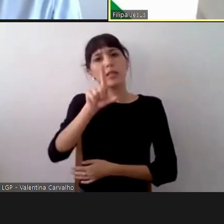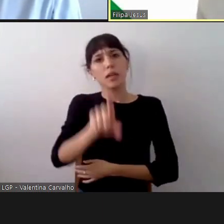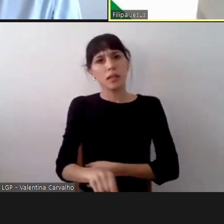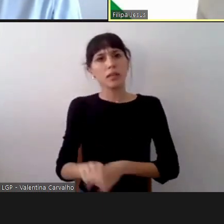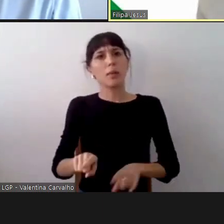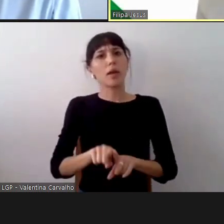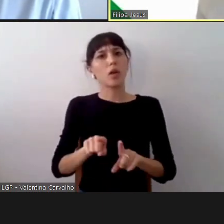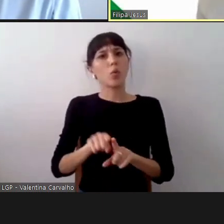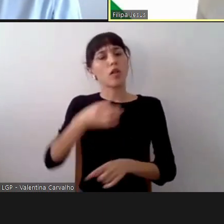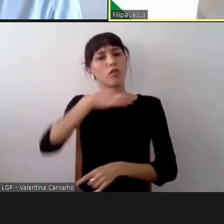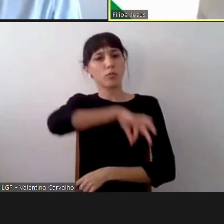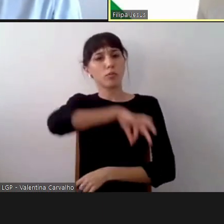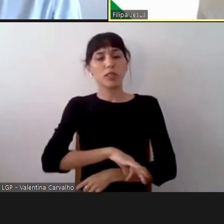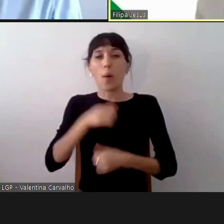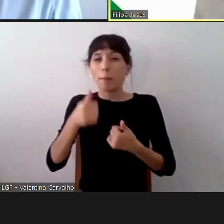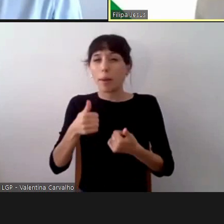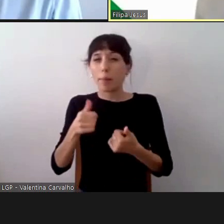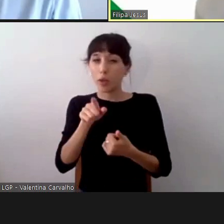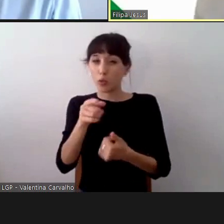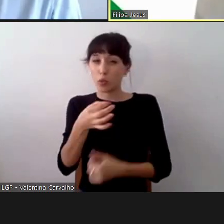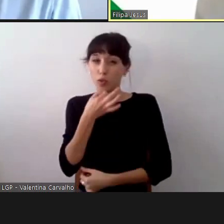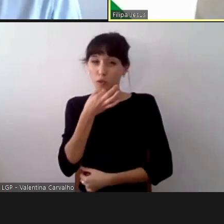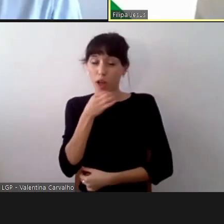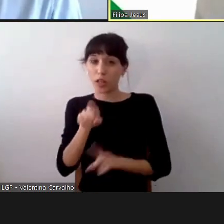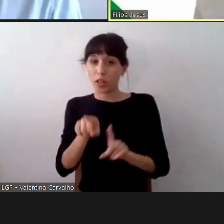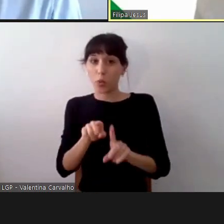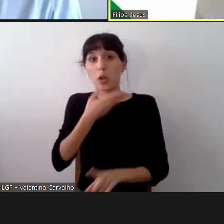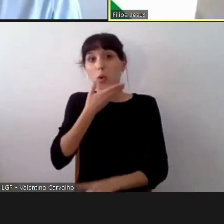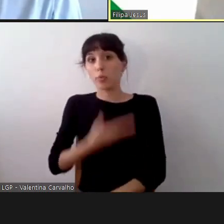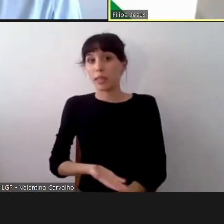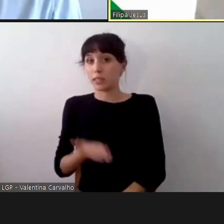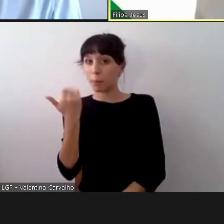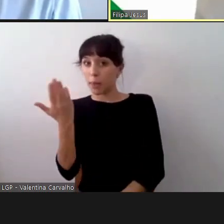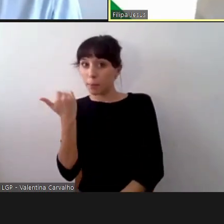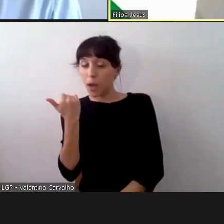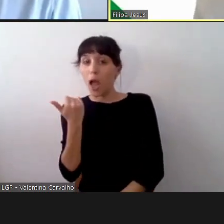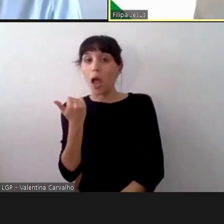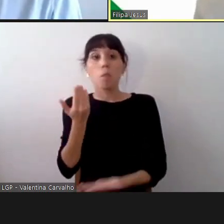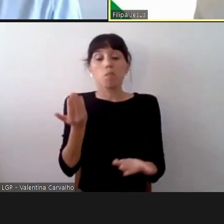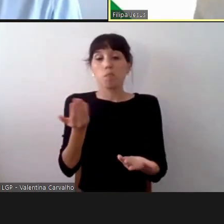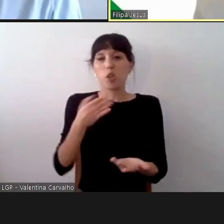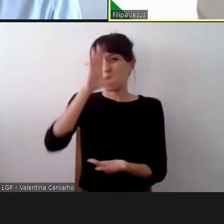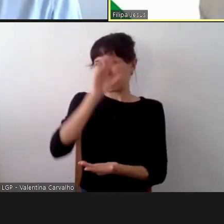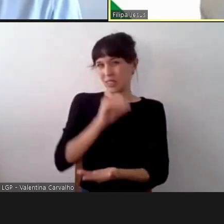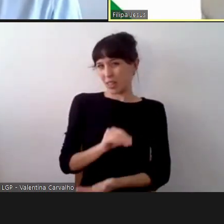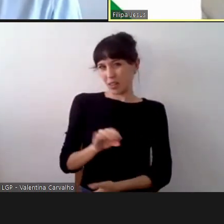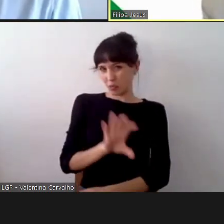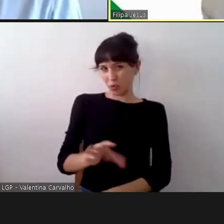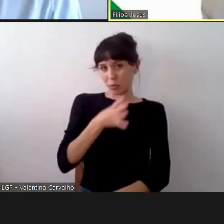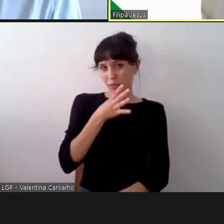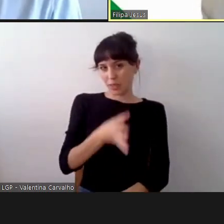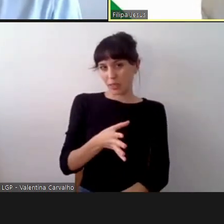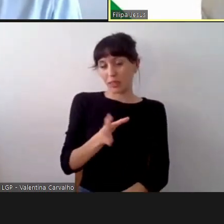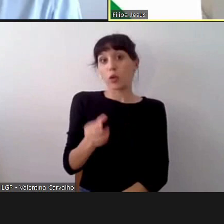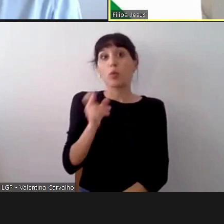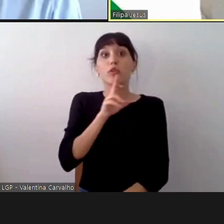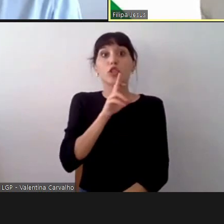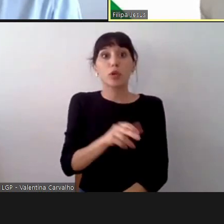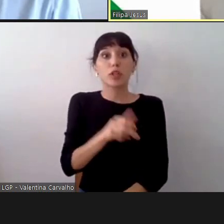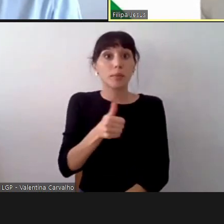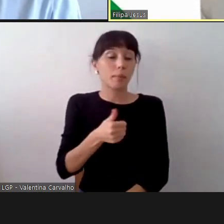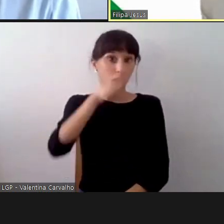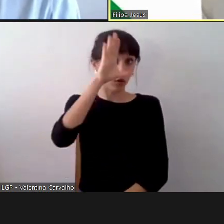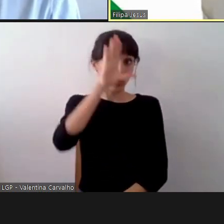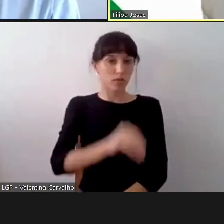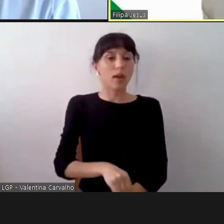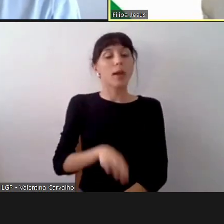sei exatamente a que é que se refere com a falta de competência dos dirigentes intermédios e, portanto, não sei exatamente como responder à questão. Mas já que